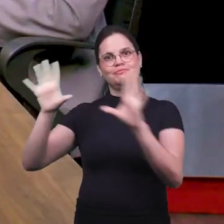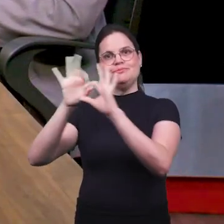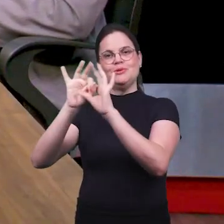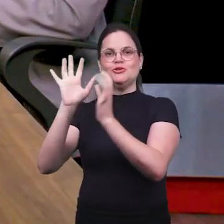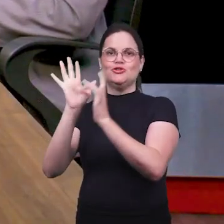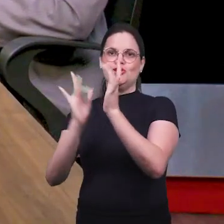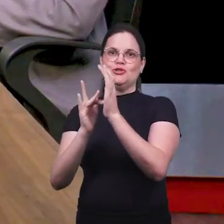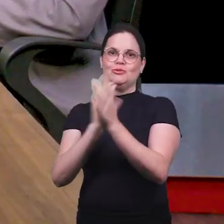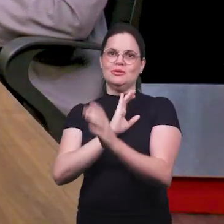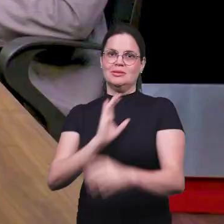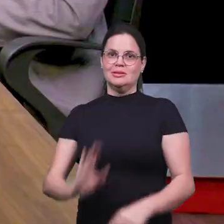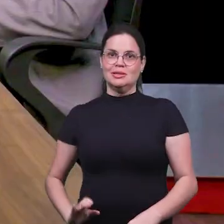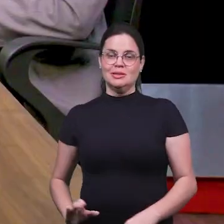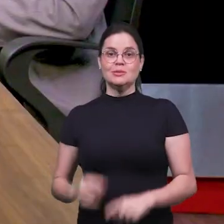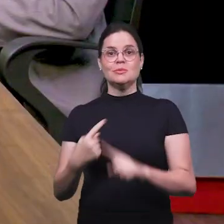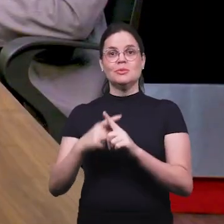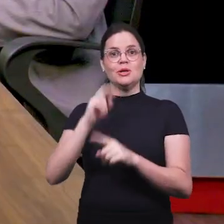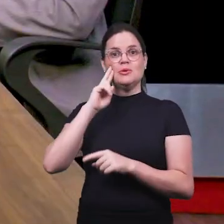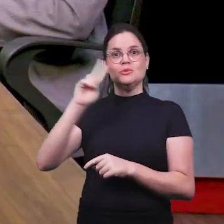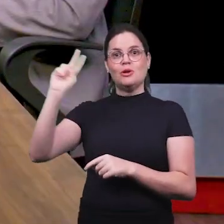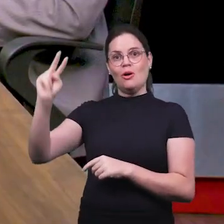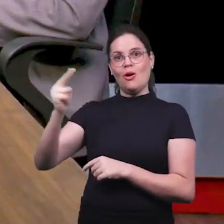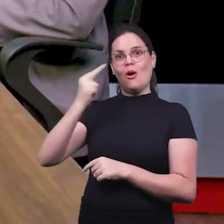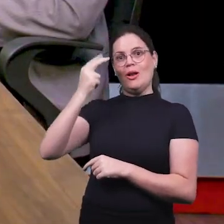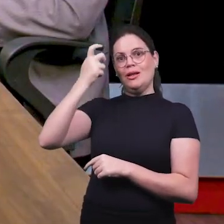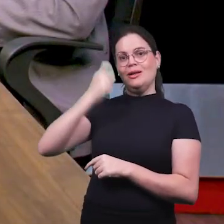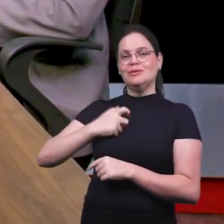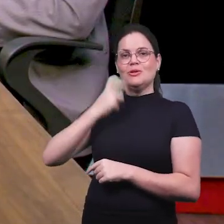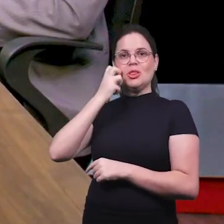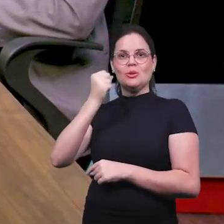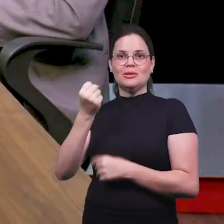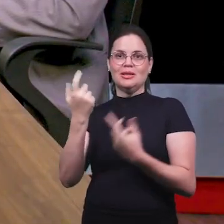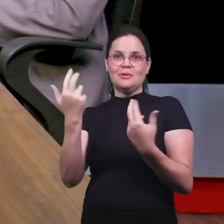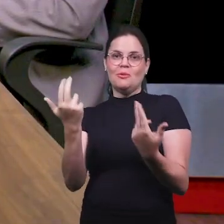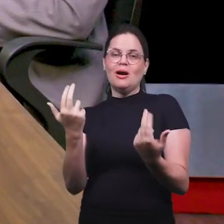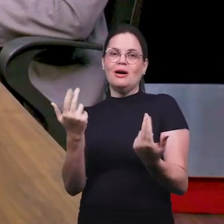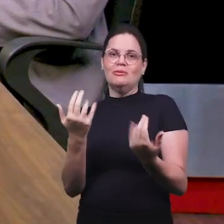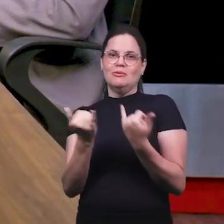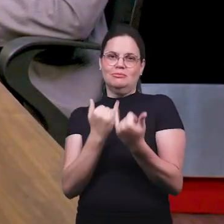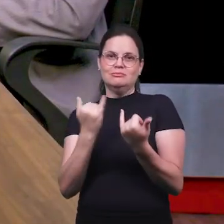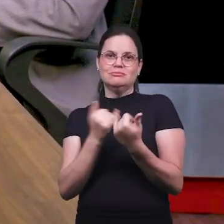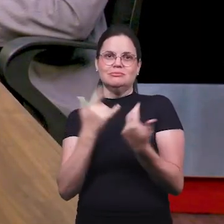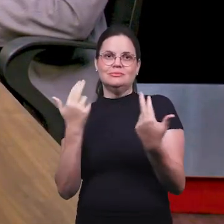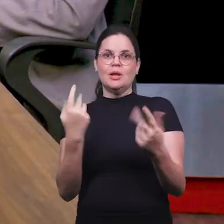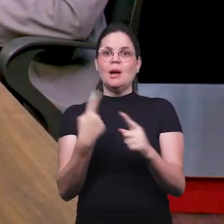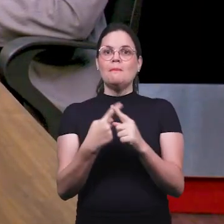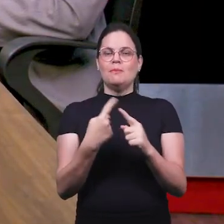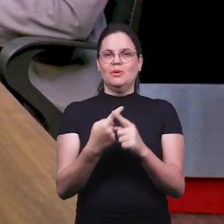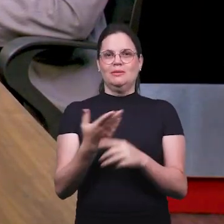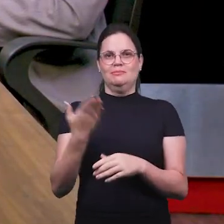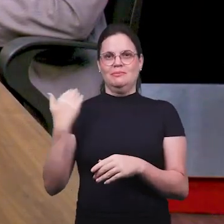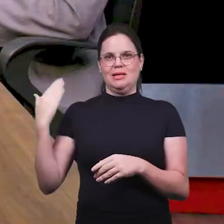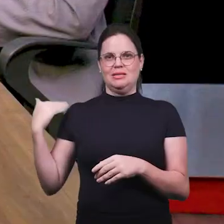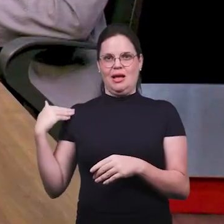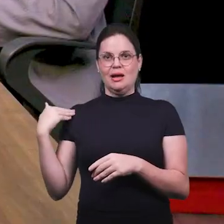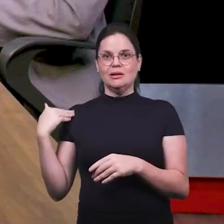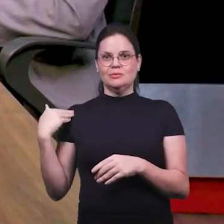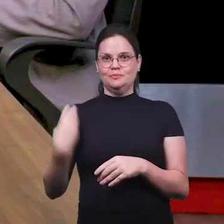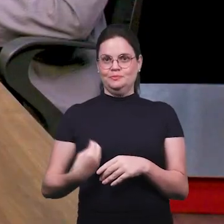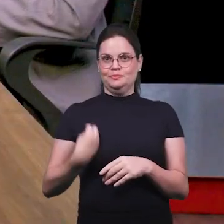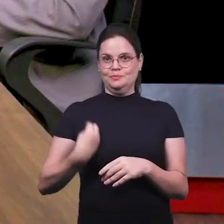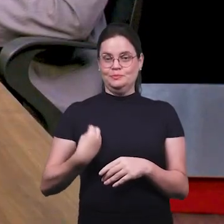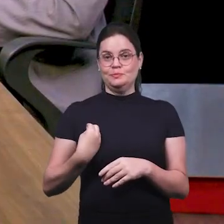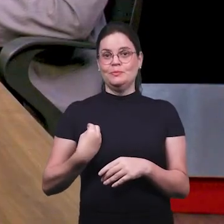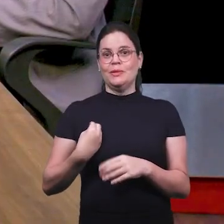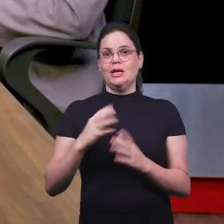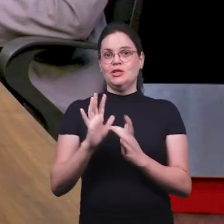interessante porque até o texto da palavra fala que até um momento Jesus é o unigênito, mas depois da sua morte e